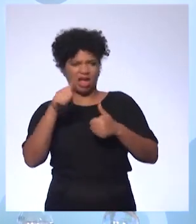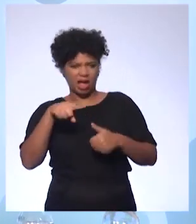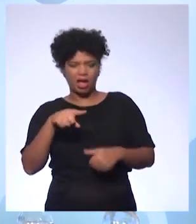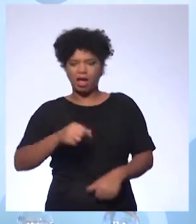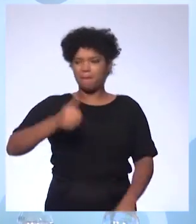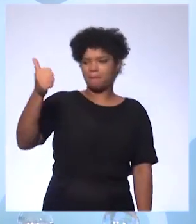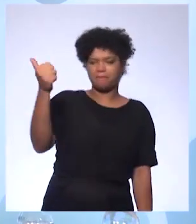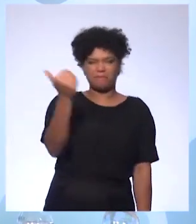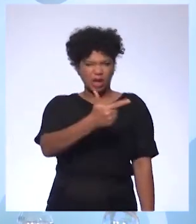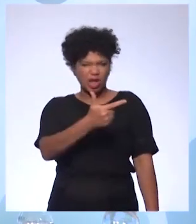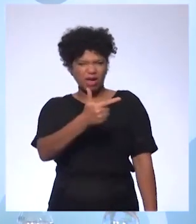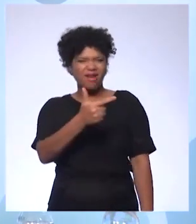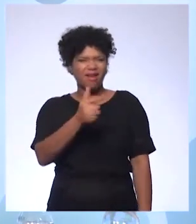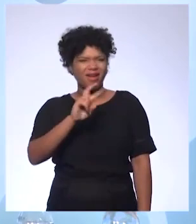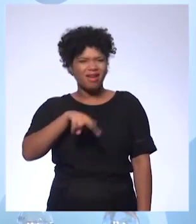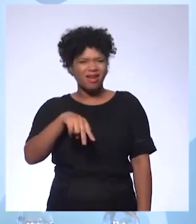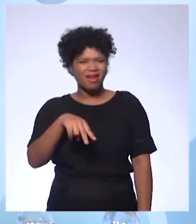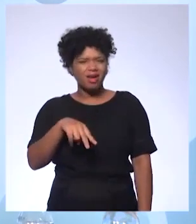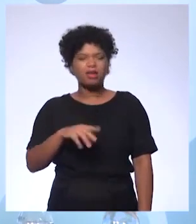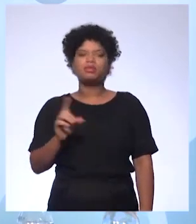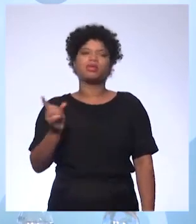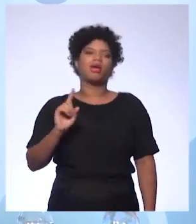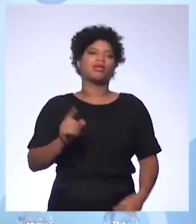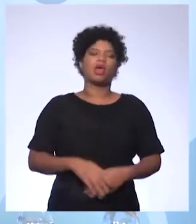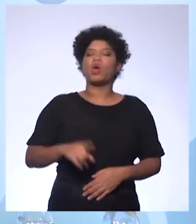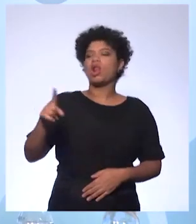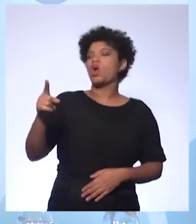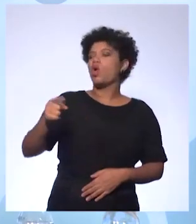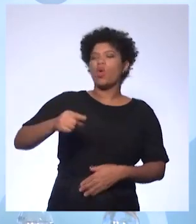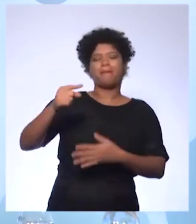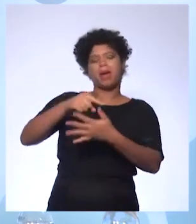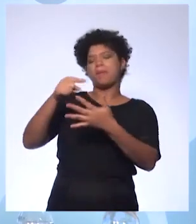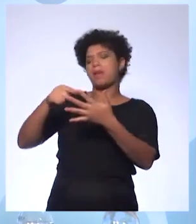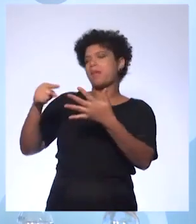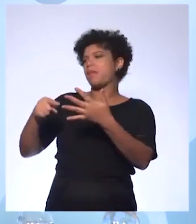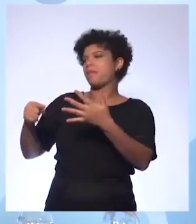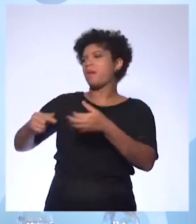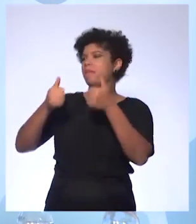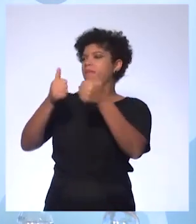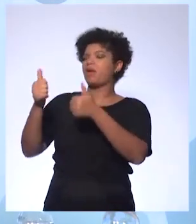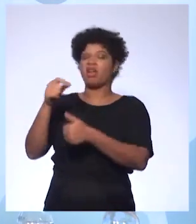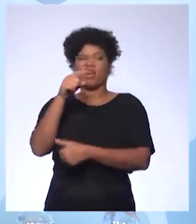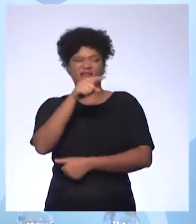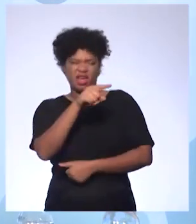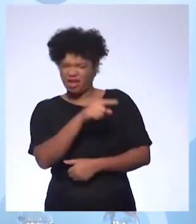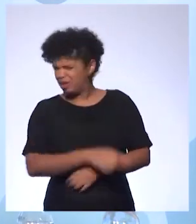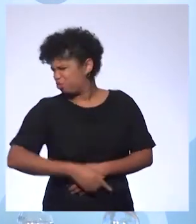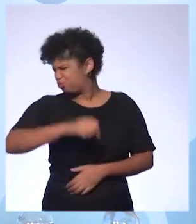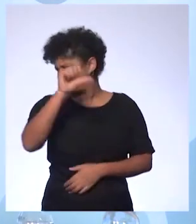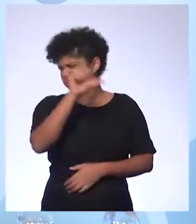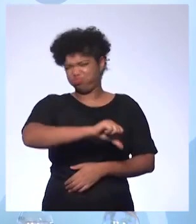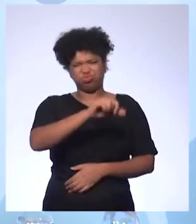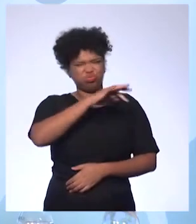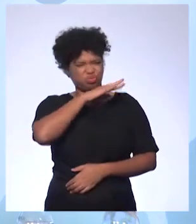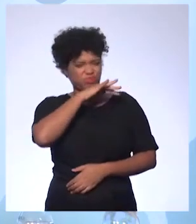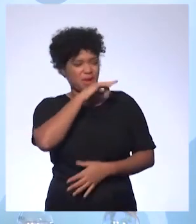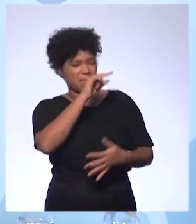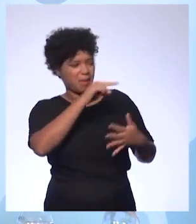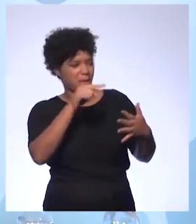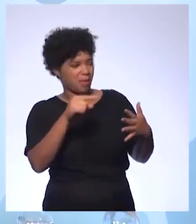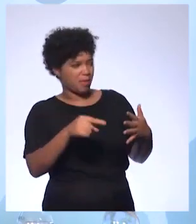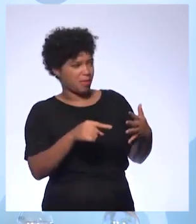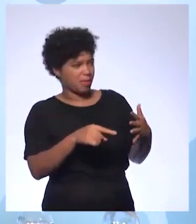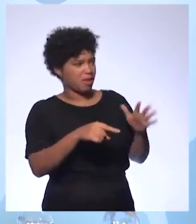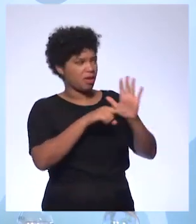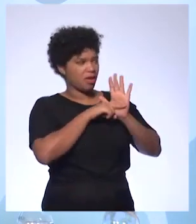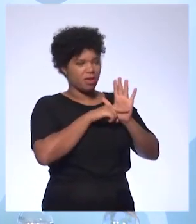Né? Falar, olha, esse aluno aqui, ele é bom em tudo, esse outro aqui não fez nada, não entregou essa. Não é esse o intuito.